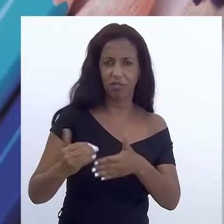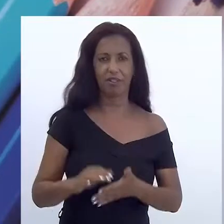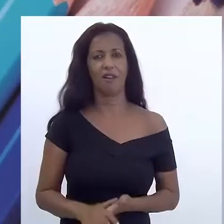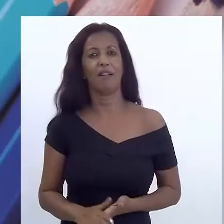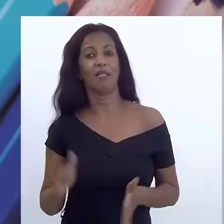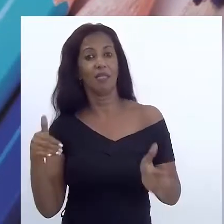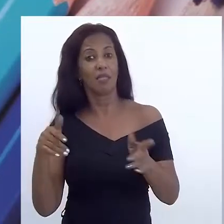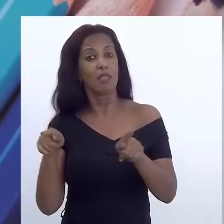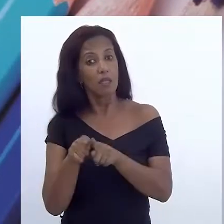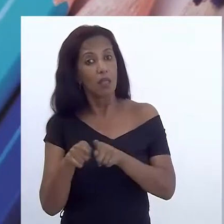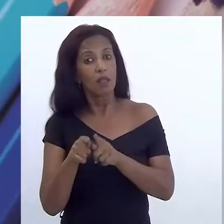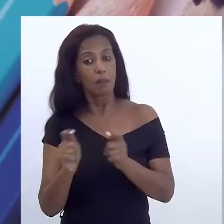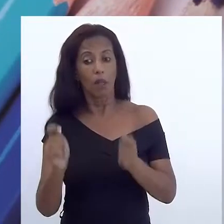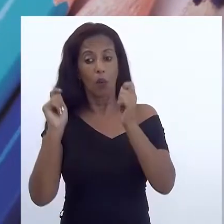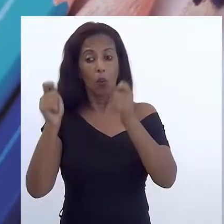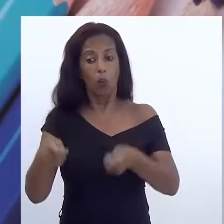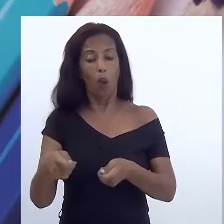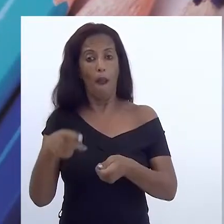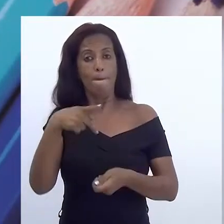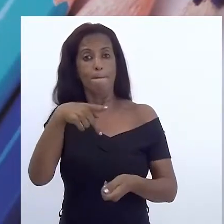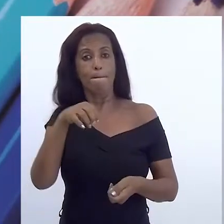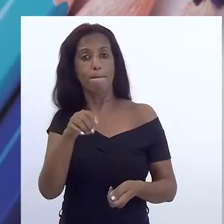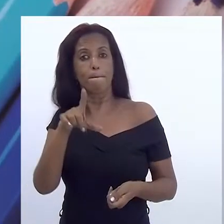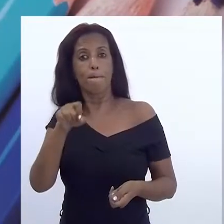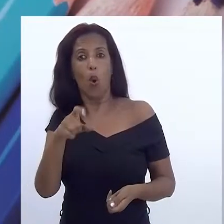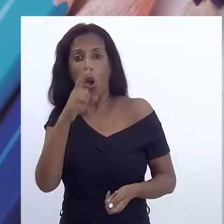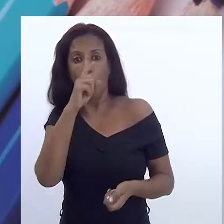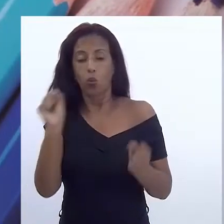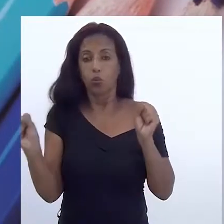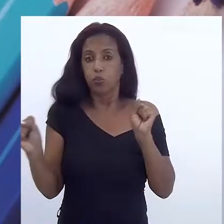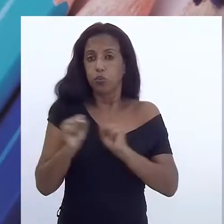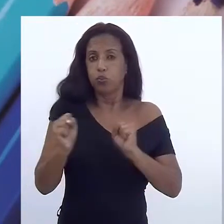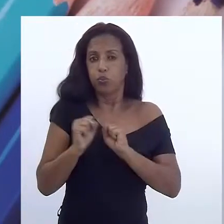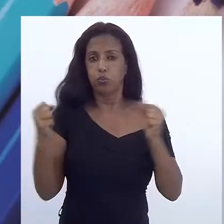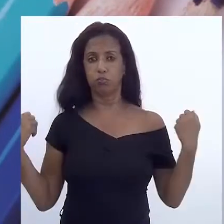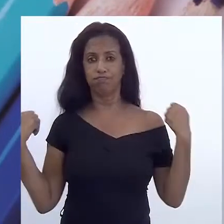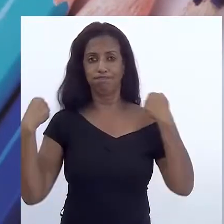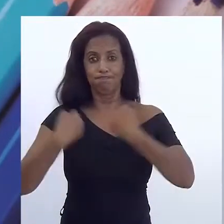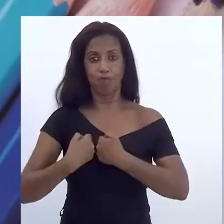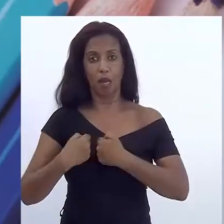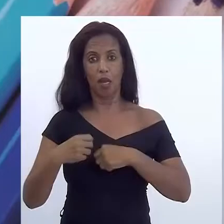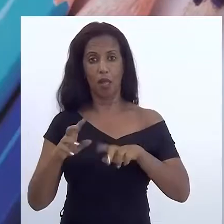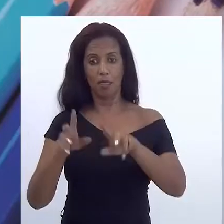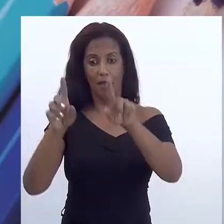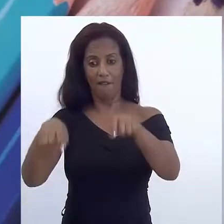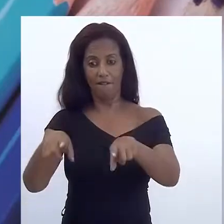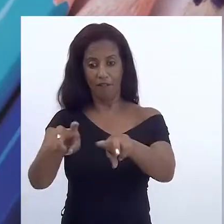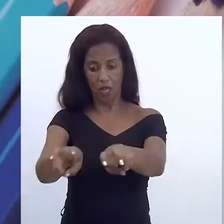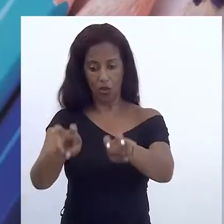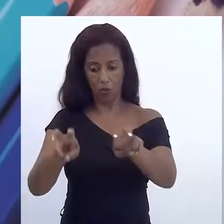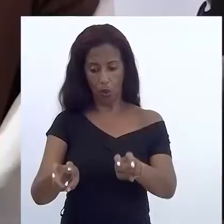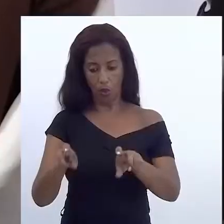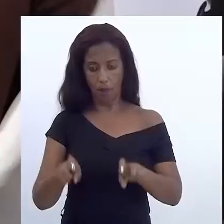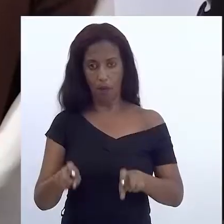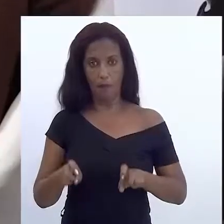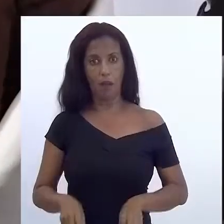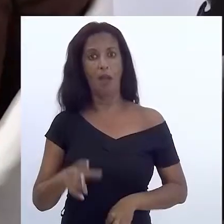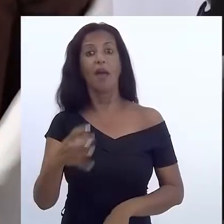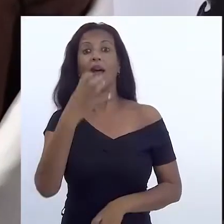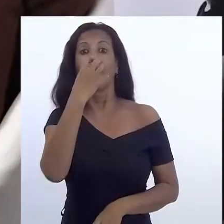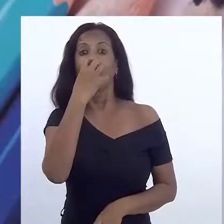também ajudar no transporte, nos polos, né, onde é muito frio, os cães que fazem, que trabalham nesse transporte, porque Exatamente. o cavalo